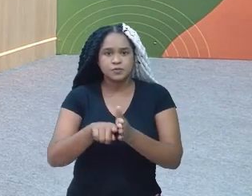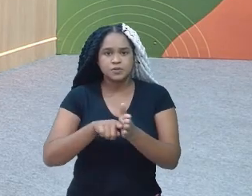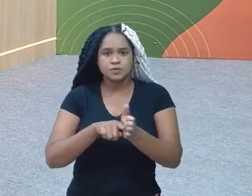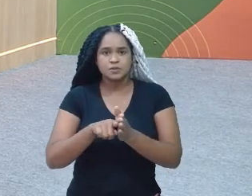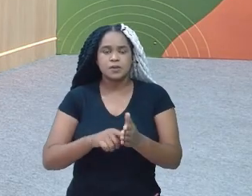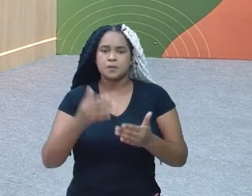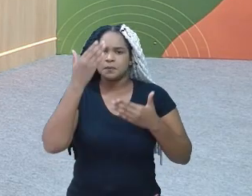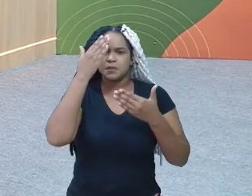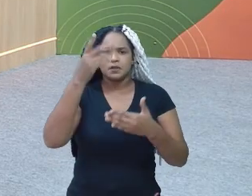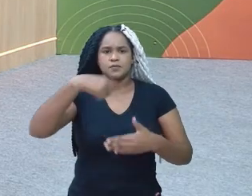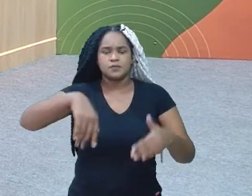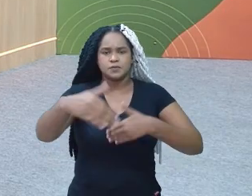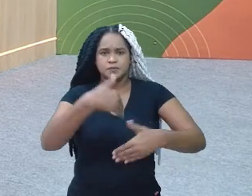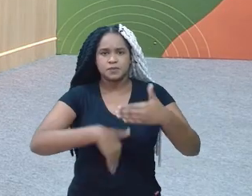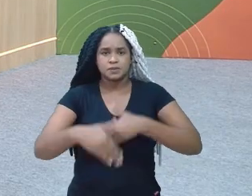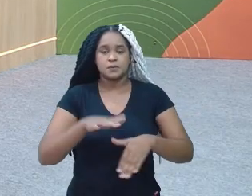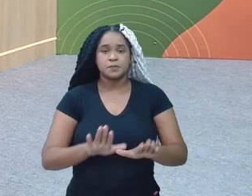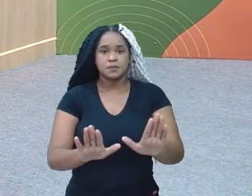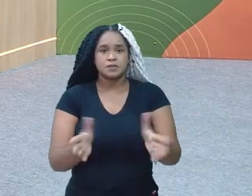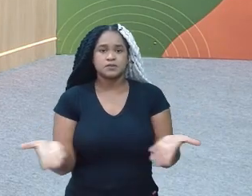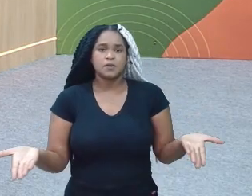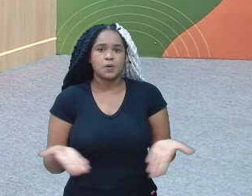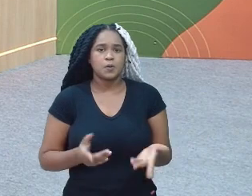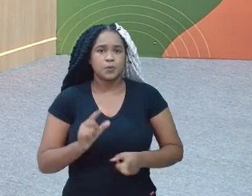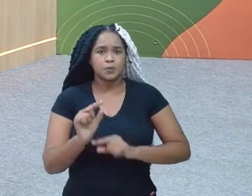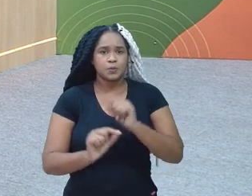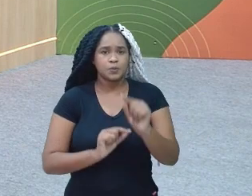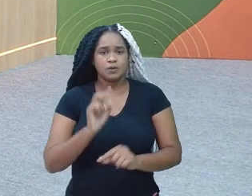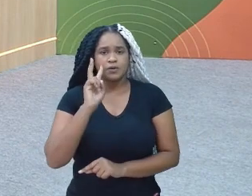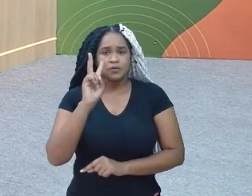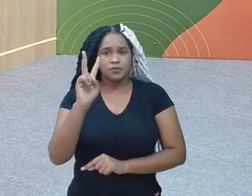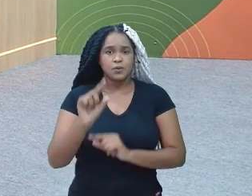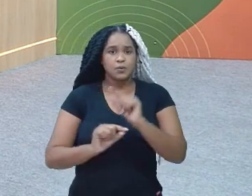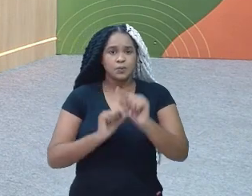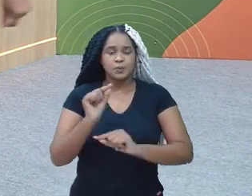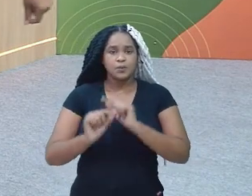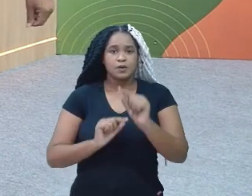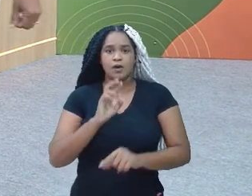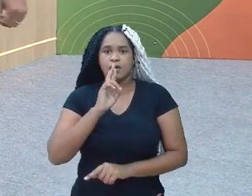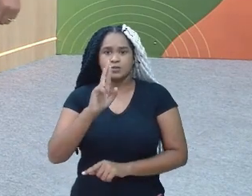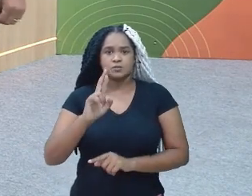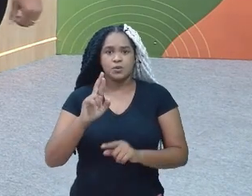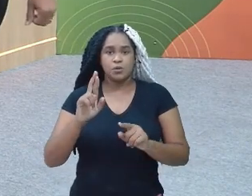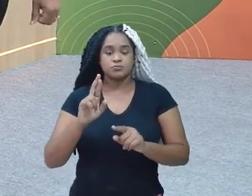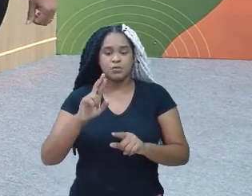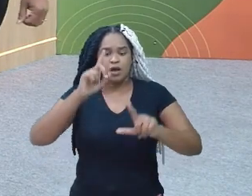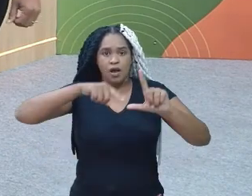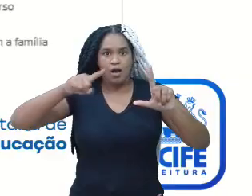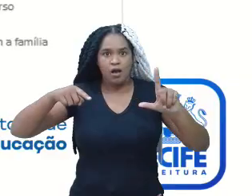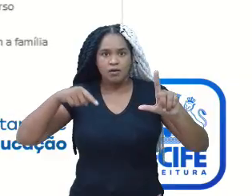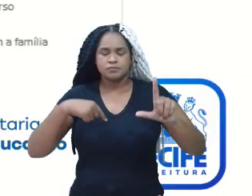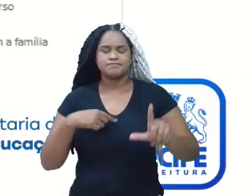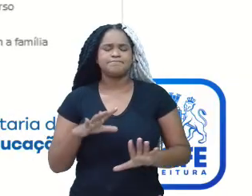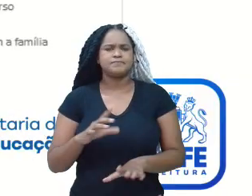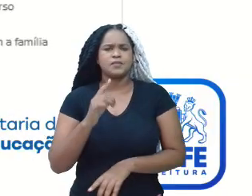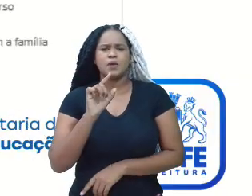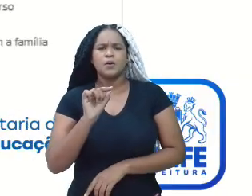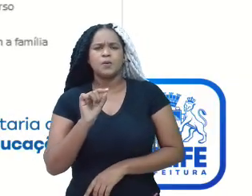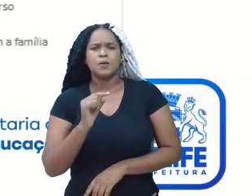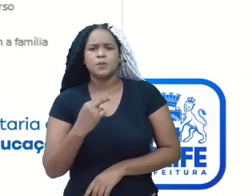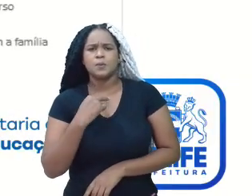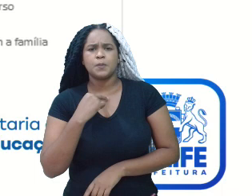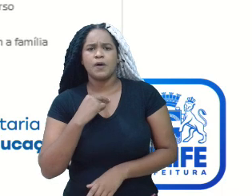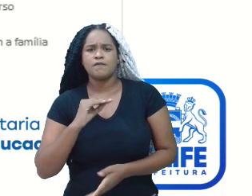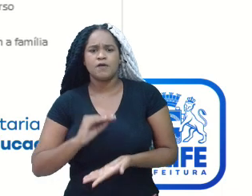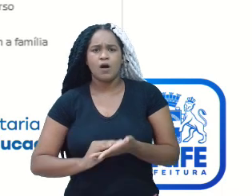sua participação, mas vamos observar o resultado aqui no gráfico. O que não pode faltar em uma